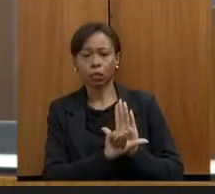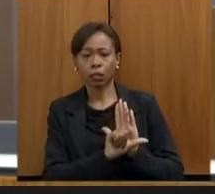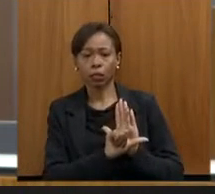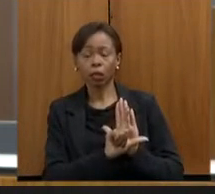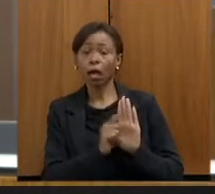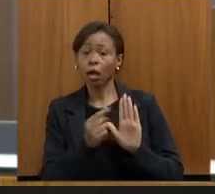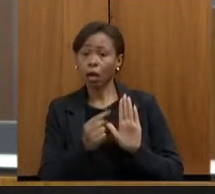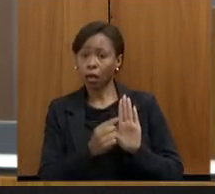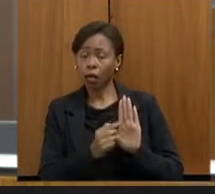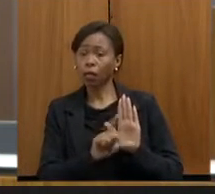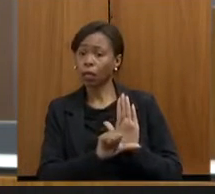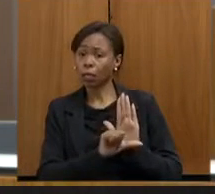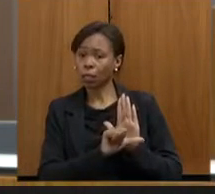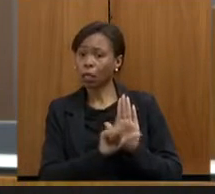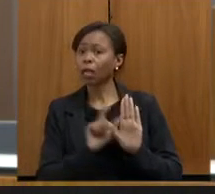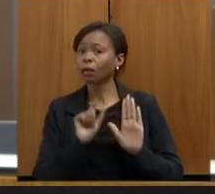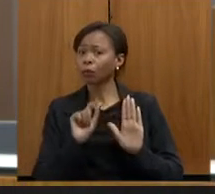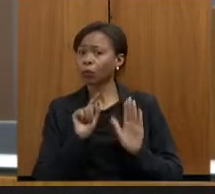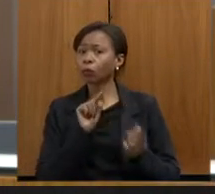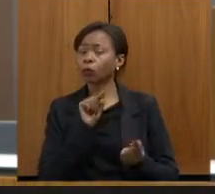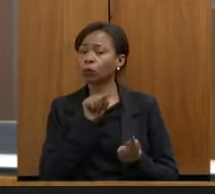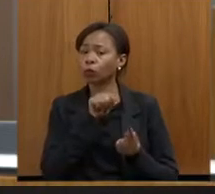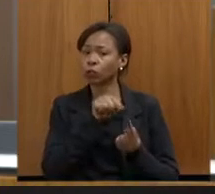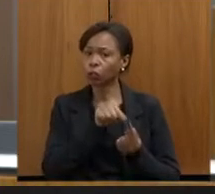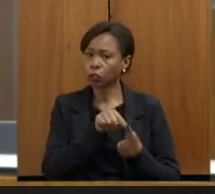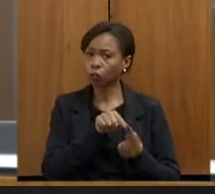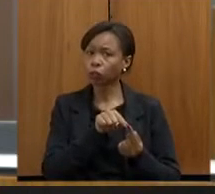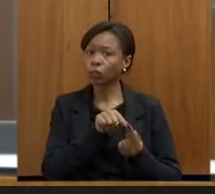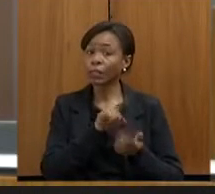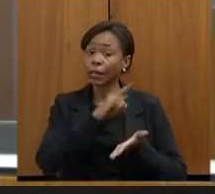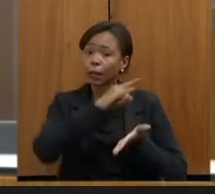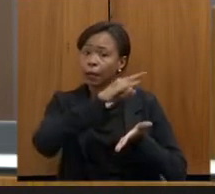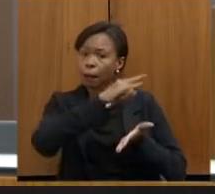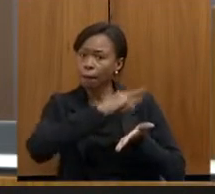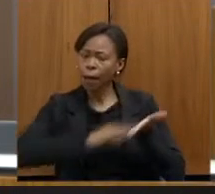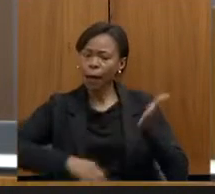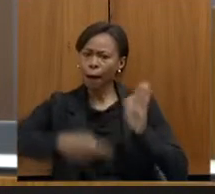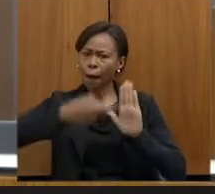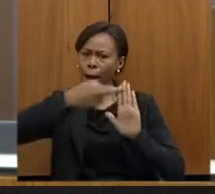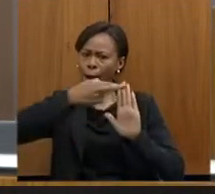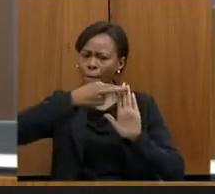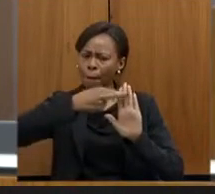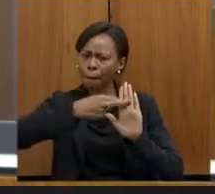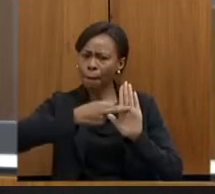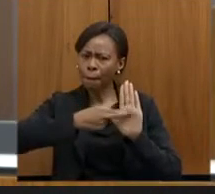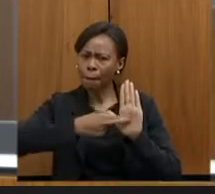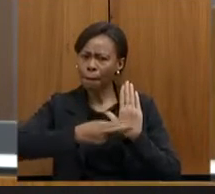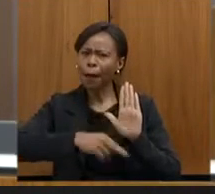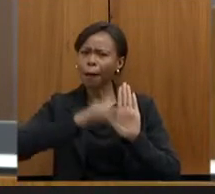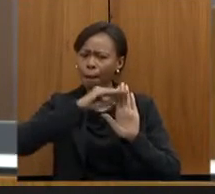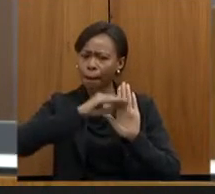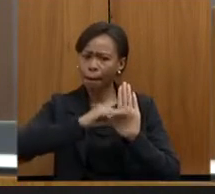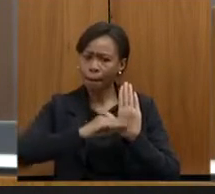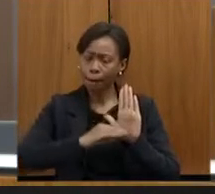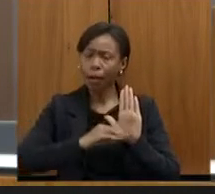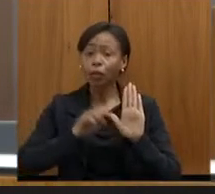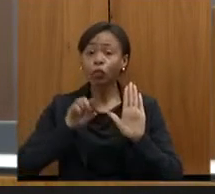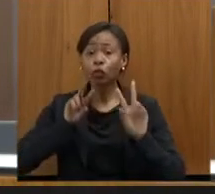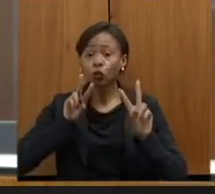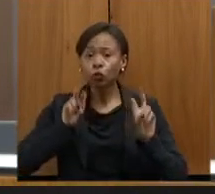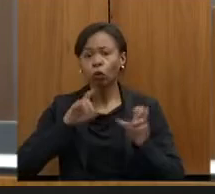de regularizar o fato. Muitas pessoas acham